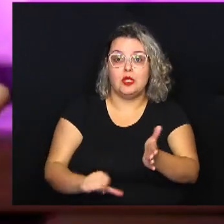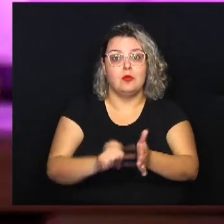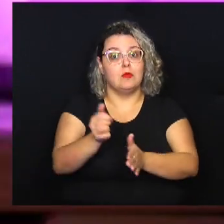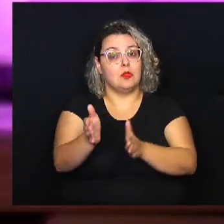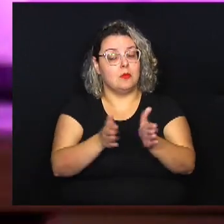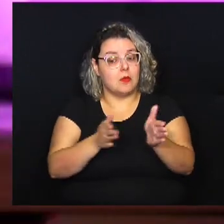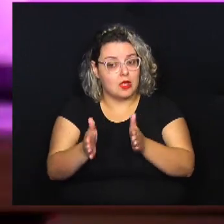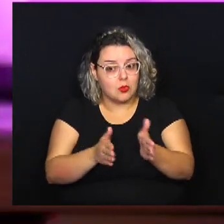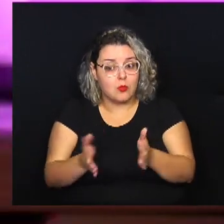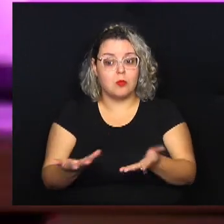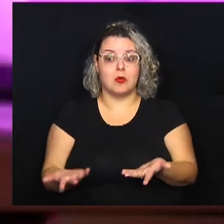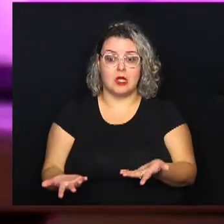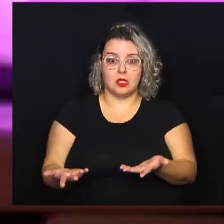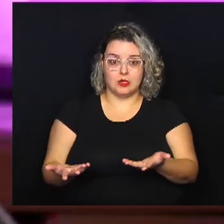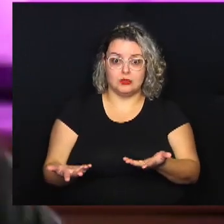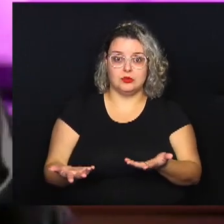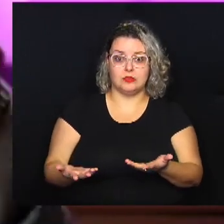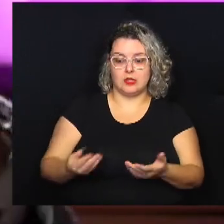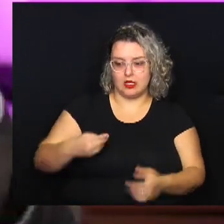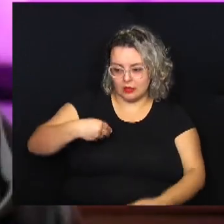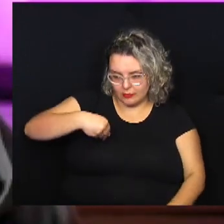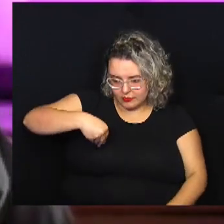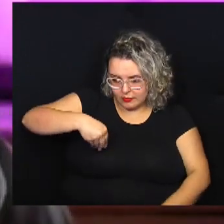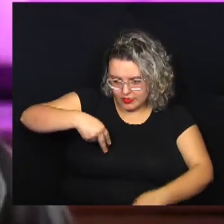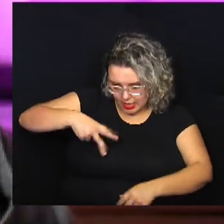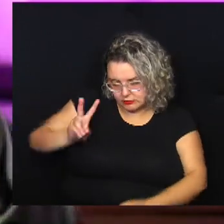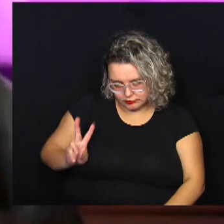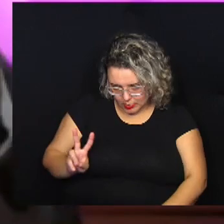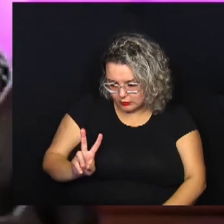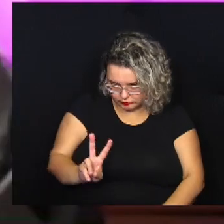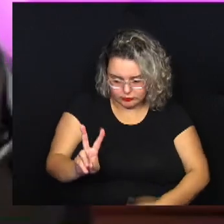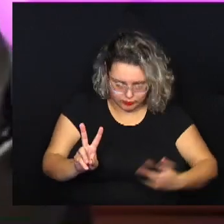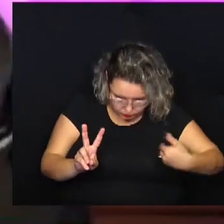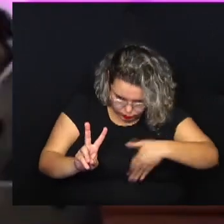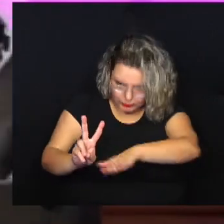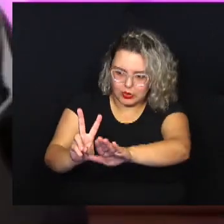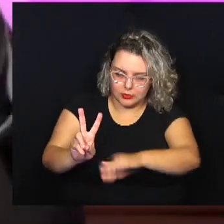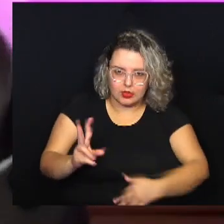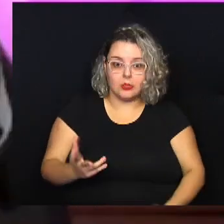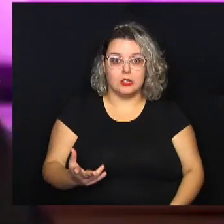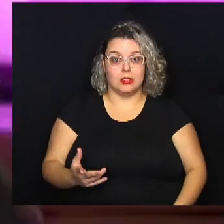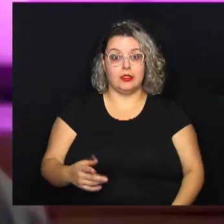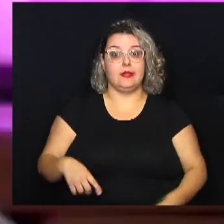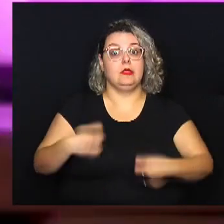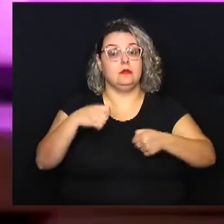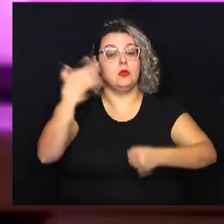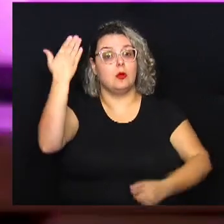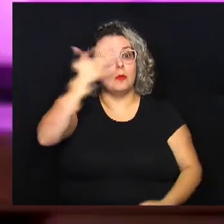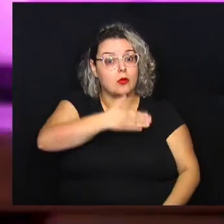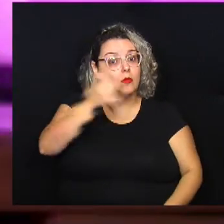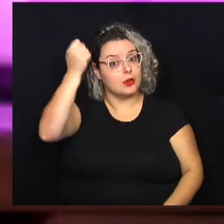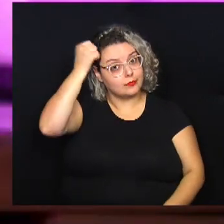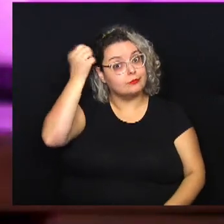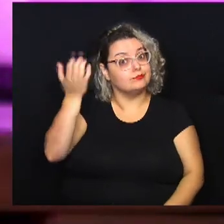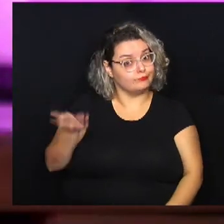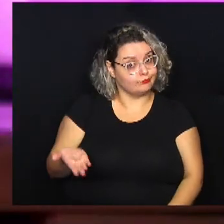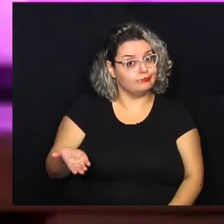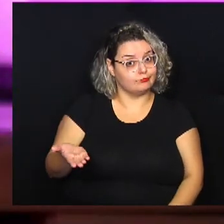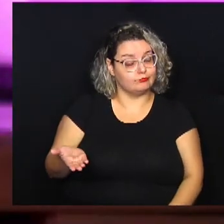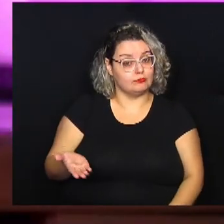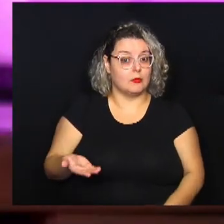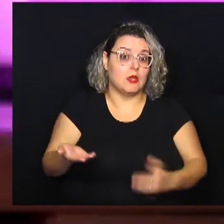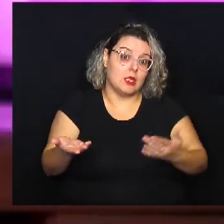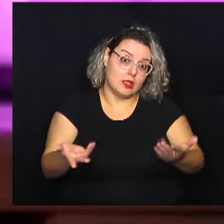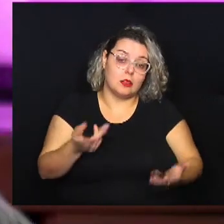momento, elas foram encaminhadas ali e passou a ter que se comprovar a inocência delas. Então a gente